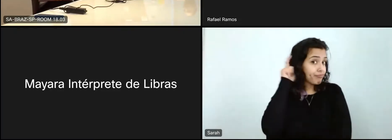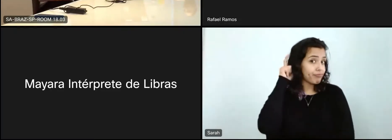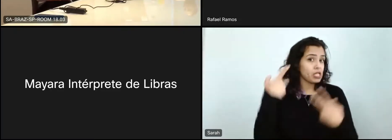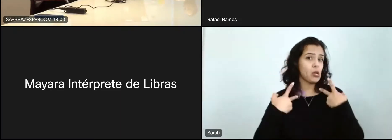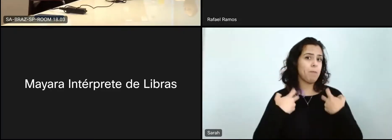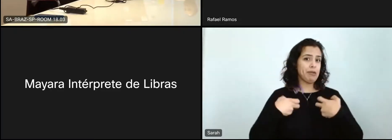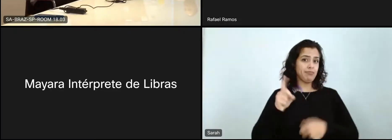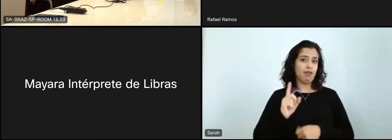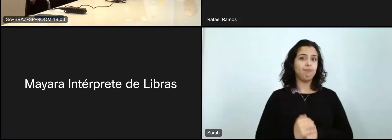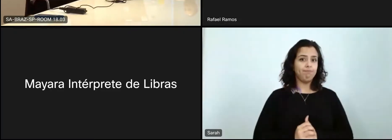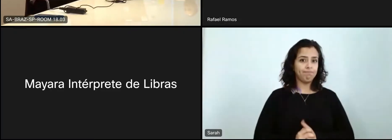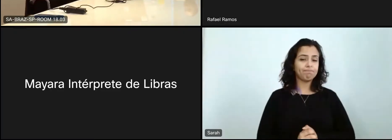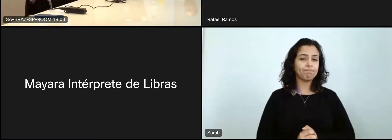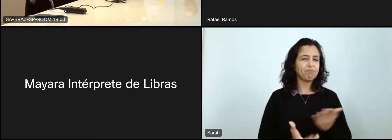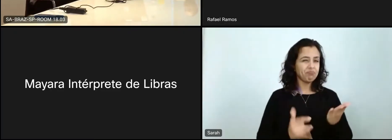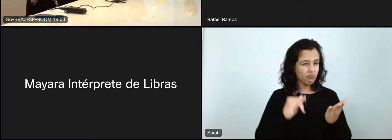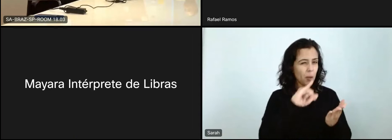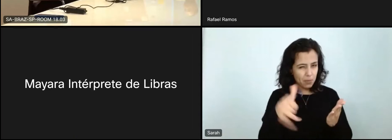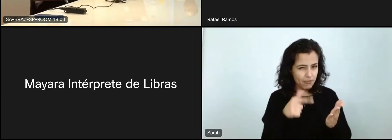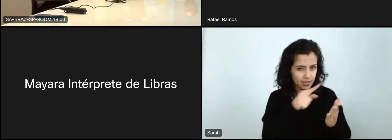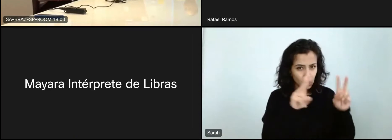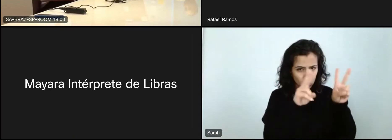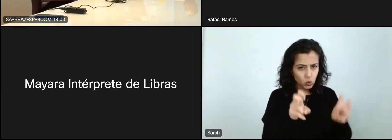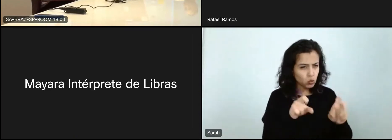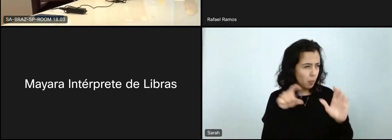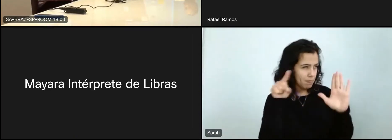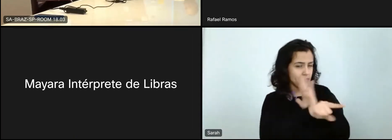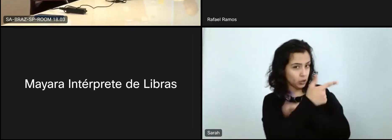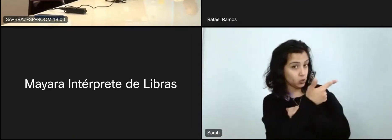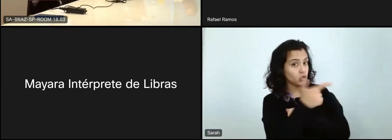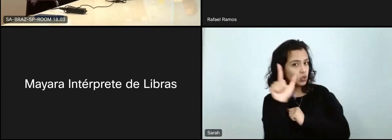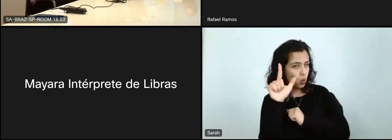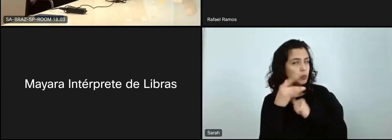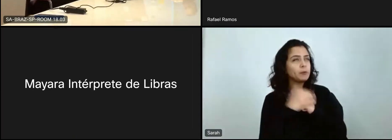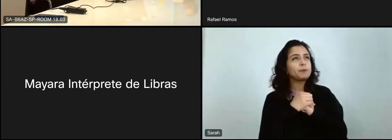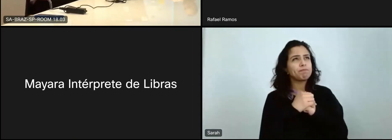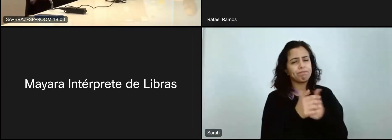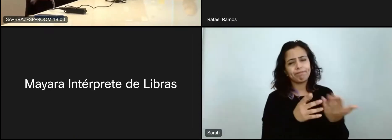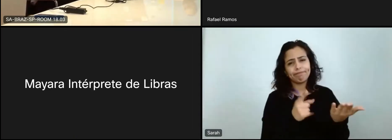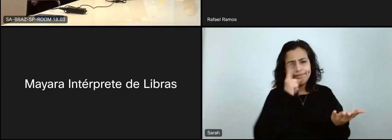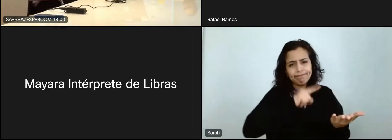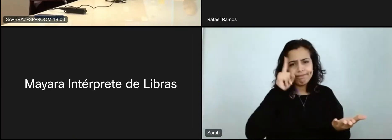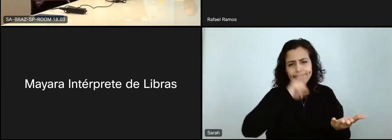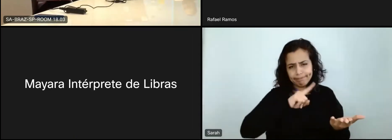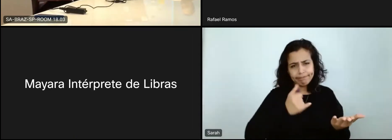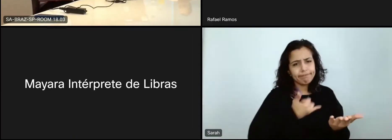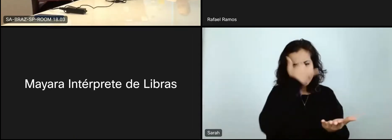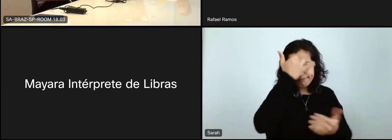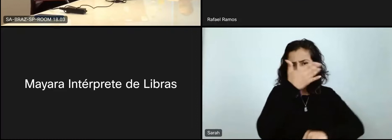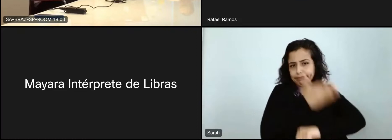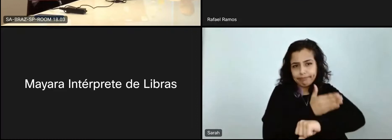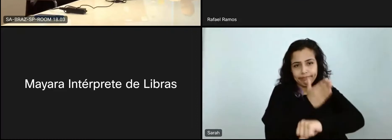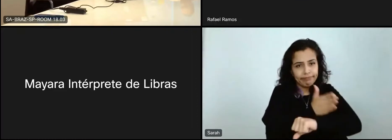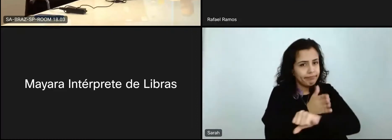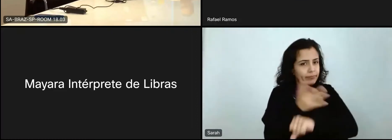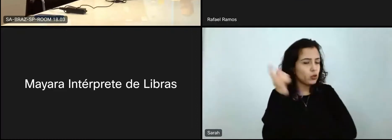uma outra pergunta. Já que a gente está falando tanto de viés inconsciente, que muita coisa é construída ali no nosso pensamento, no, na nossa,